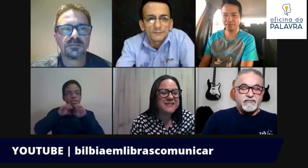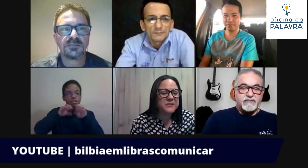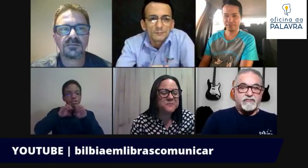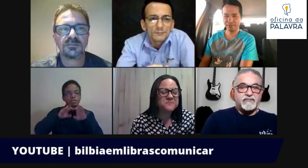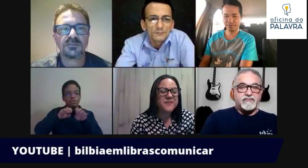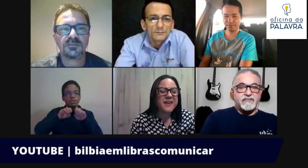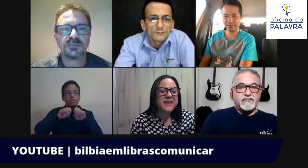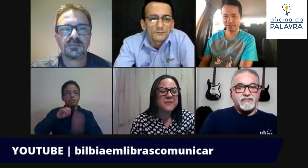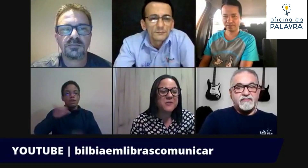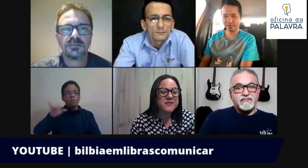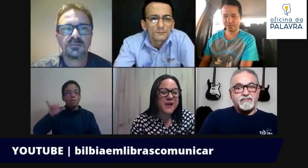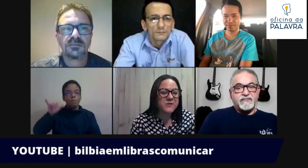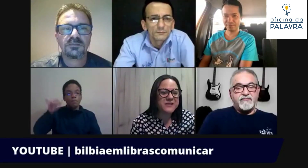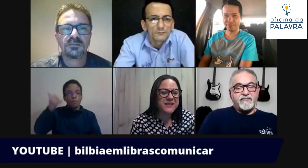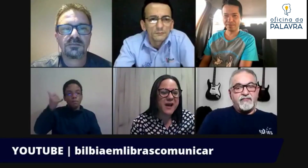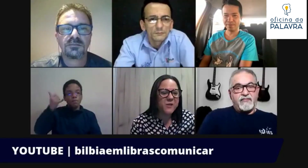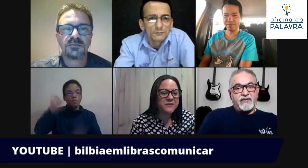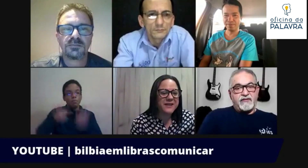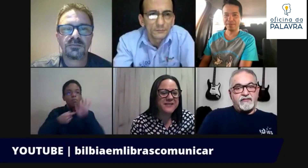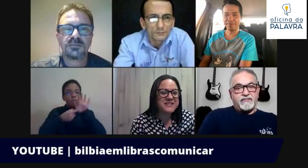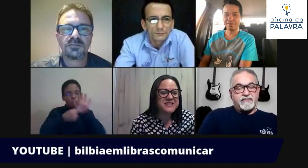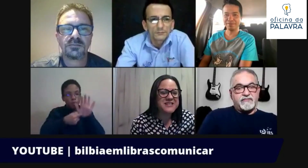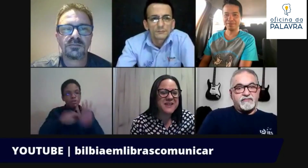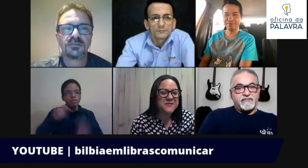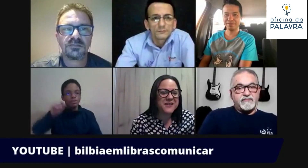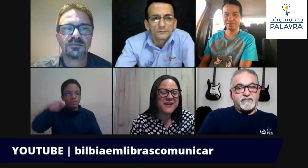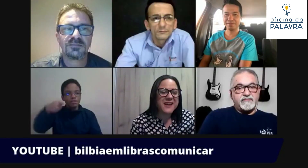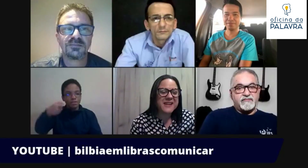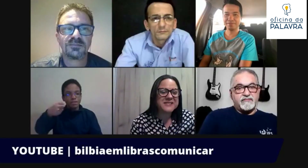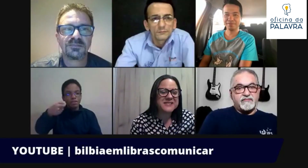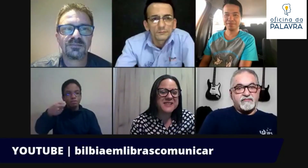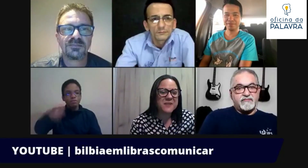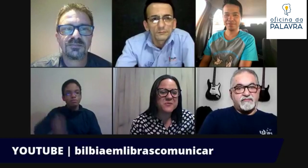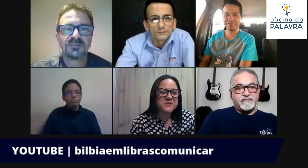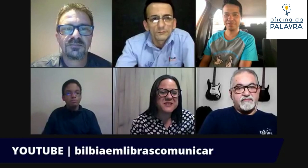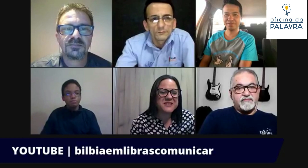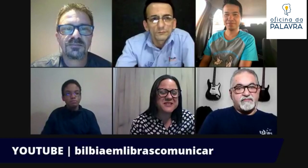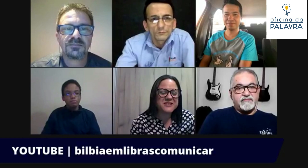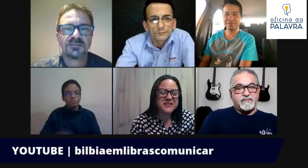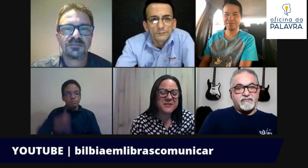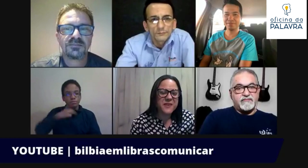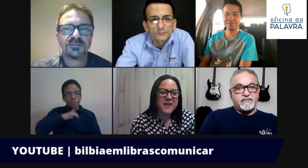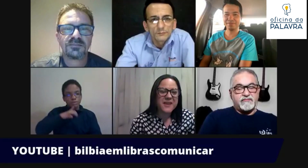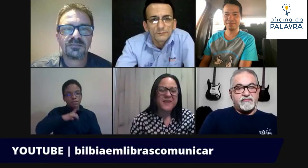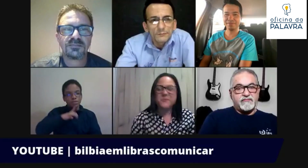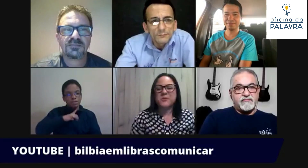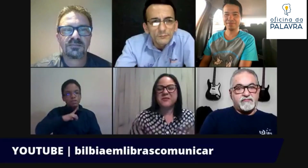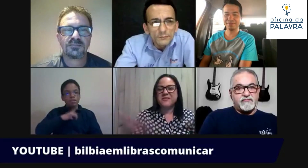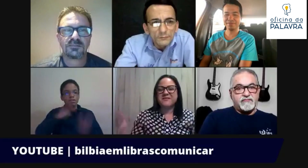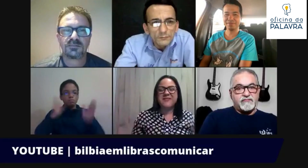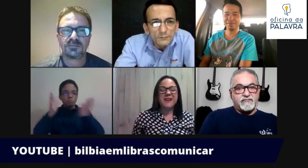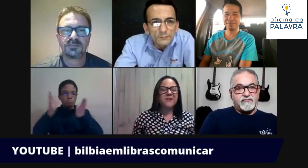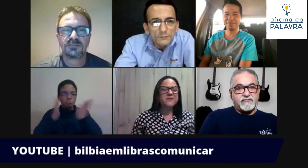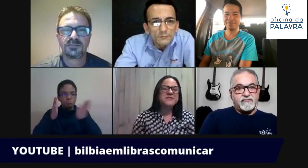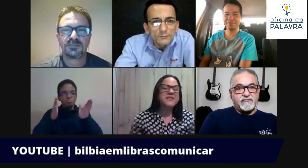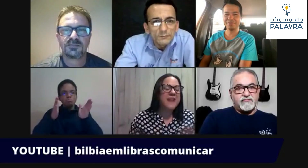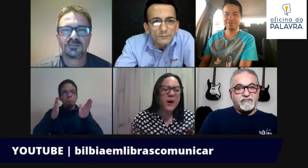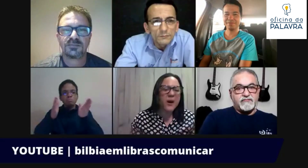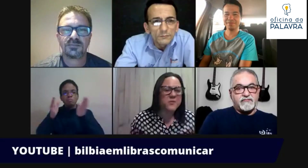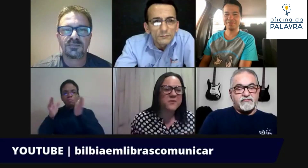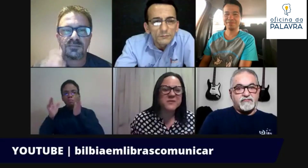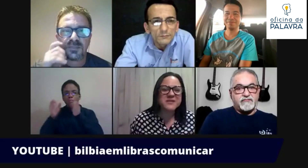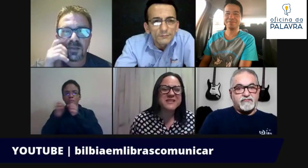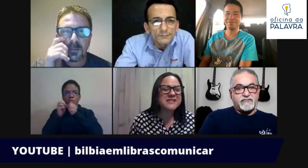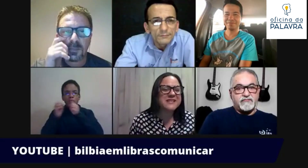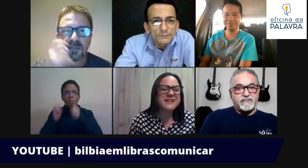aproveitar, então, e mostrar o sinal, né? A gente teve, esses tempos, poxa, não tem um